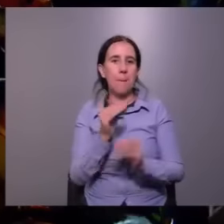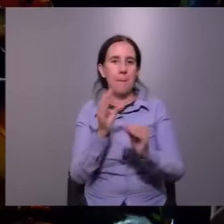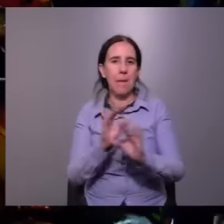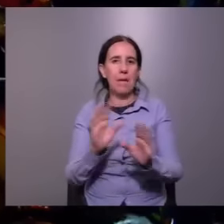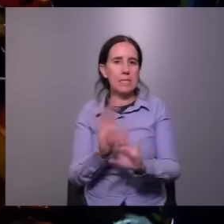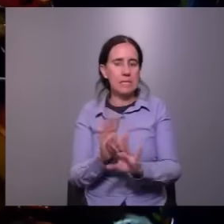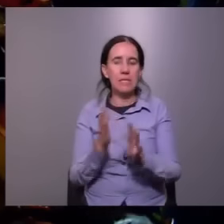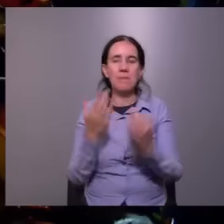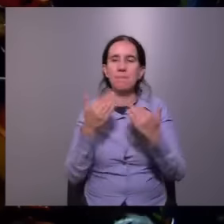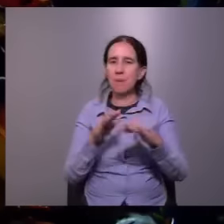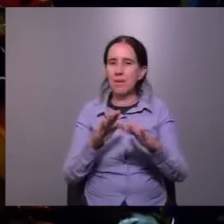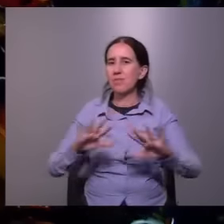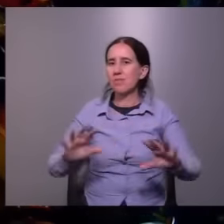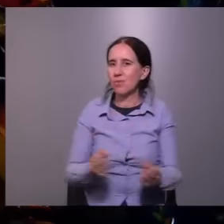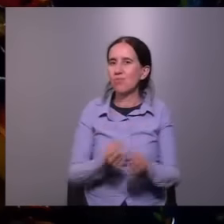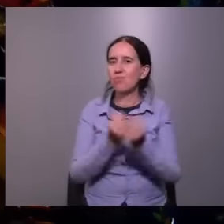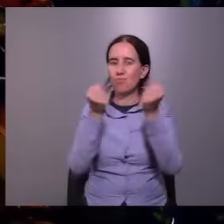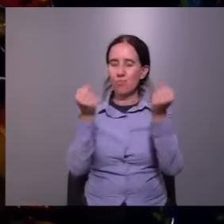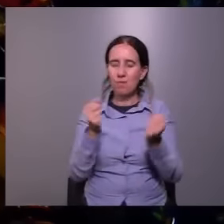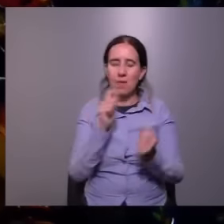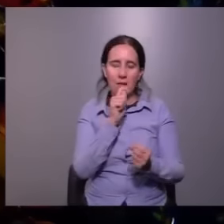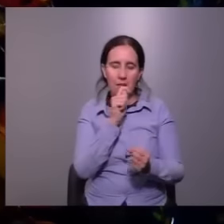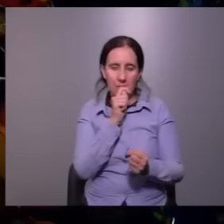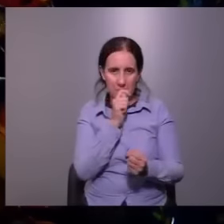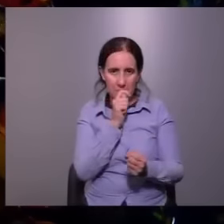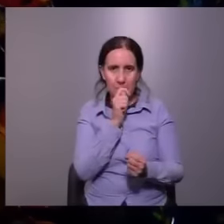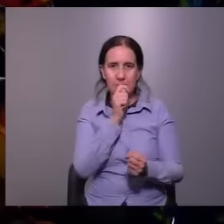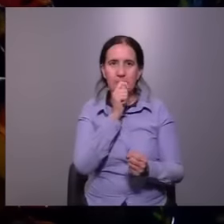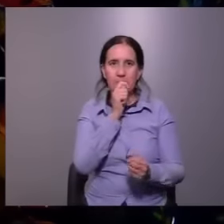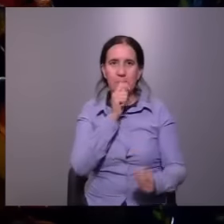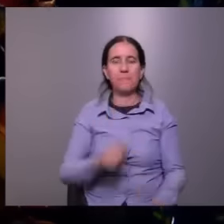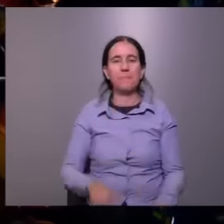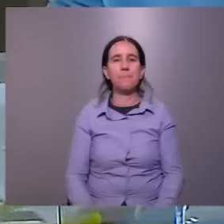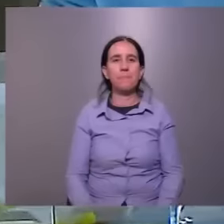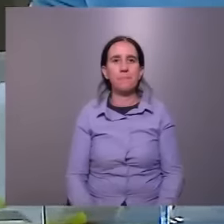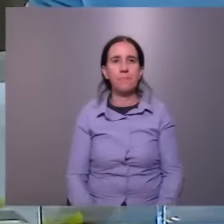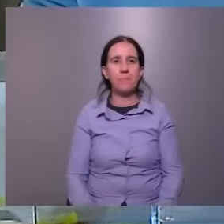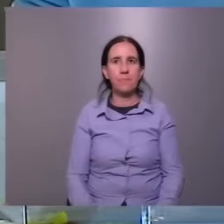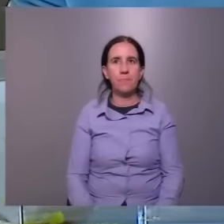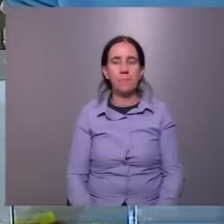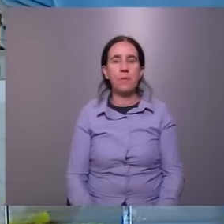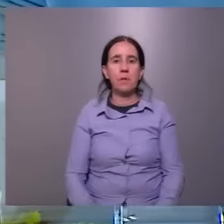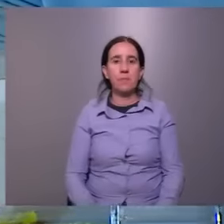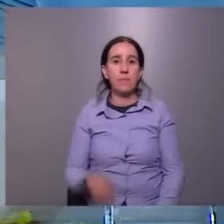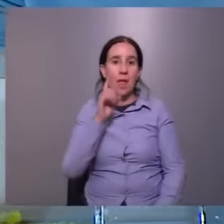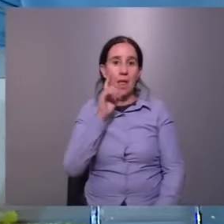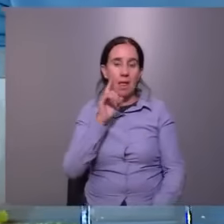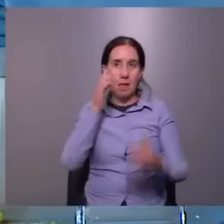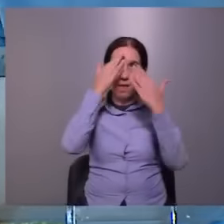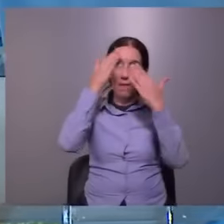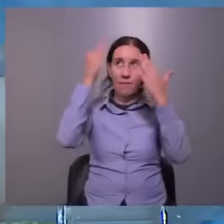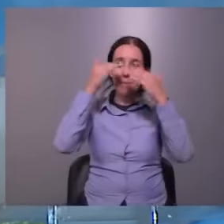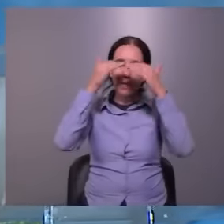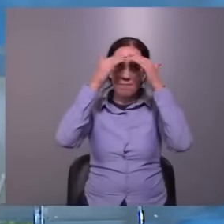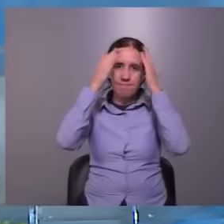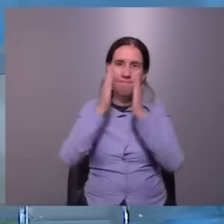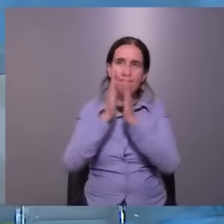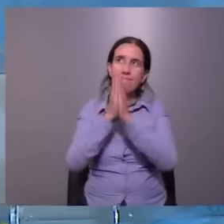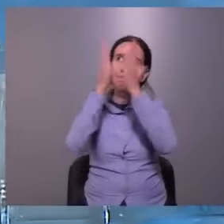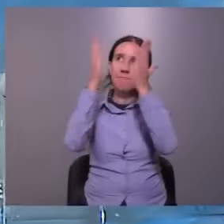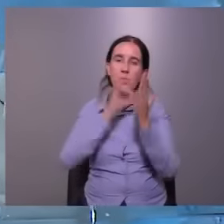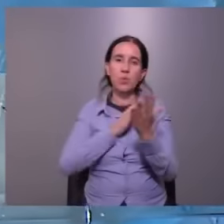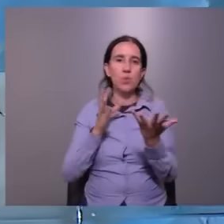ofensas, assim como nós perdoamos a quem nos tem ofendido. E não nos deixeis cair em tentação, mas